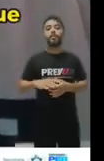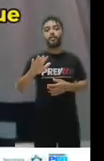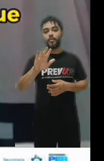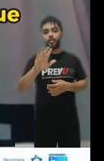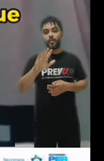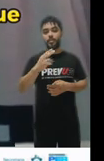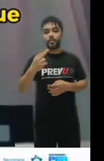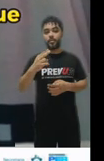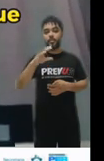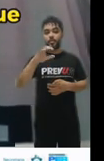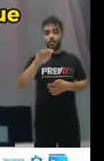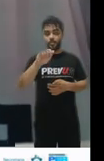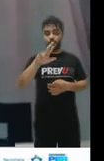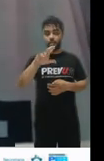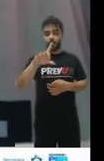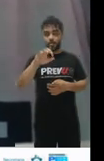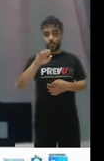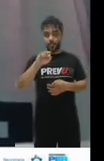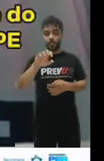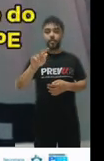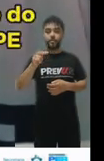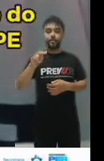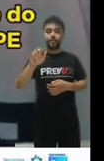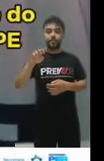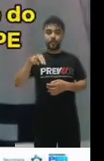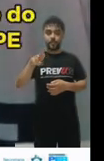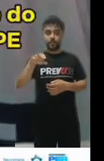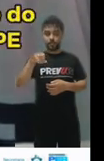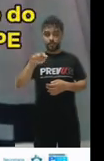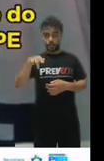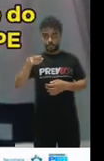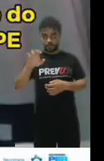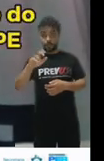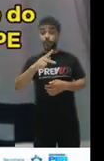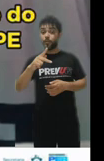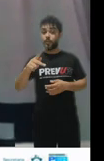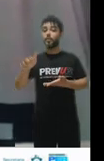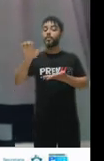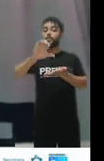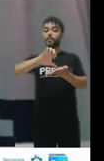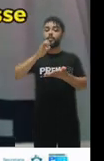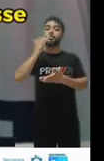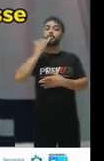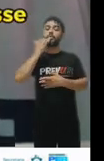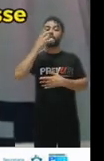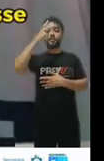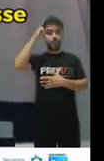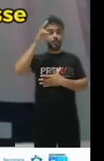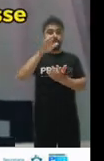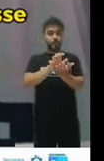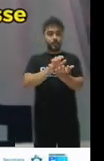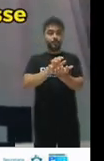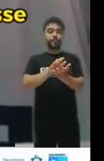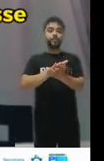Olá, sou Carlos Henrique Batista, sou docente atualmente do Polo Palmares Prevup